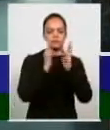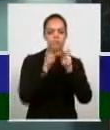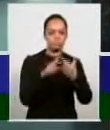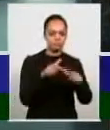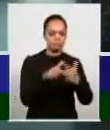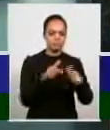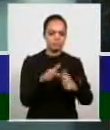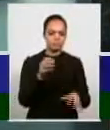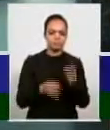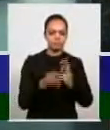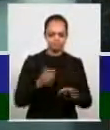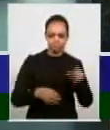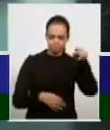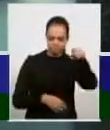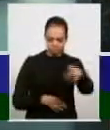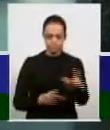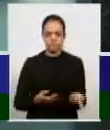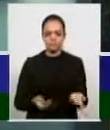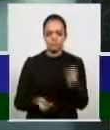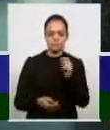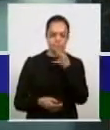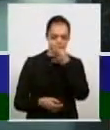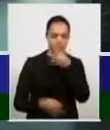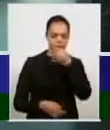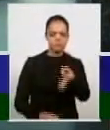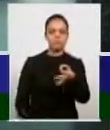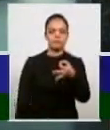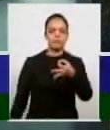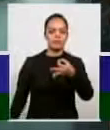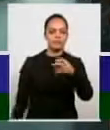um problema jurídico deles lá, dar uma opinião sobre...